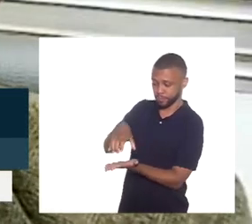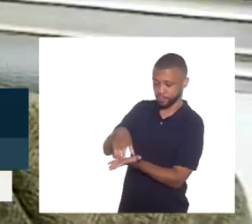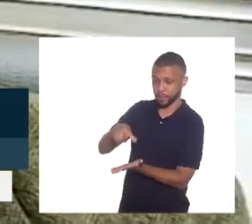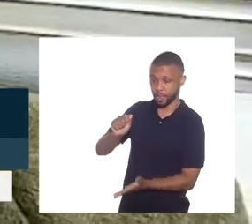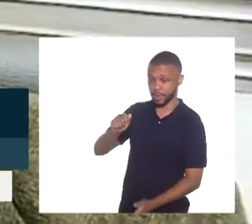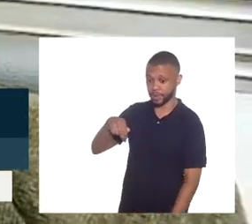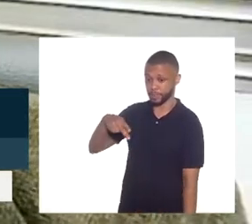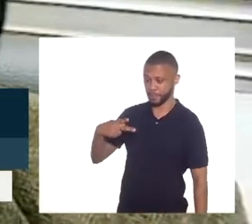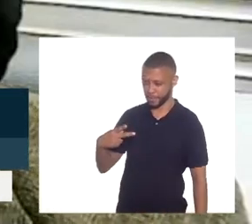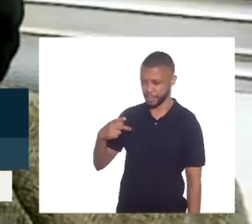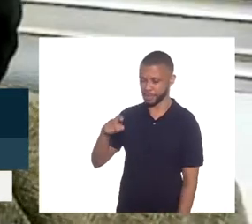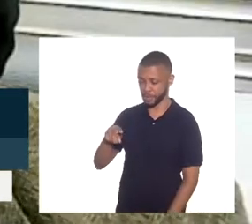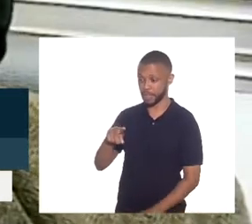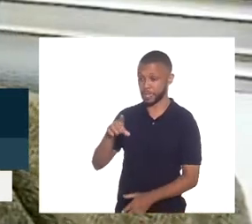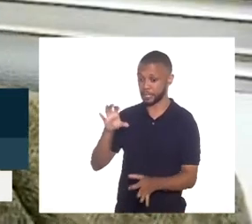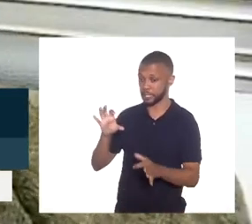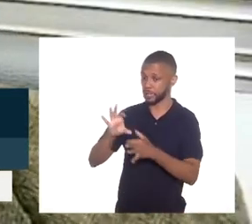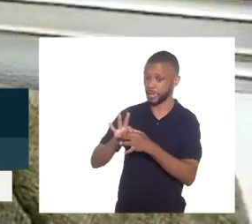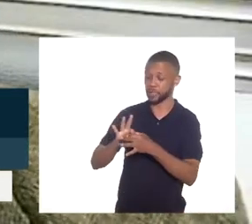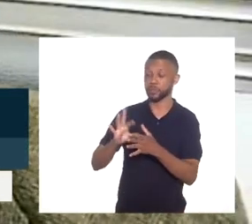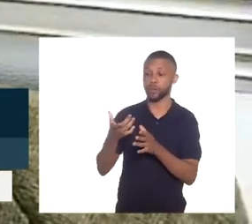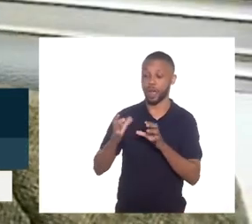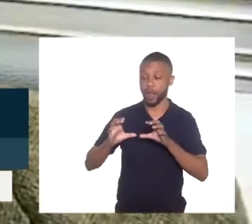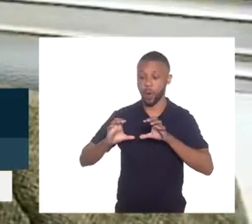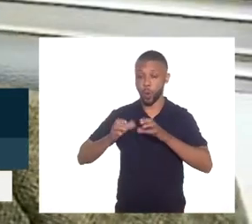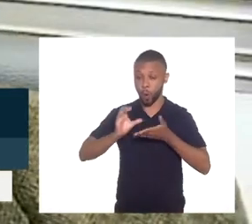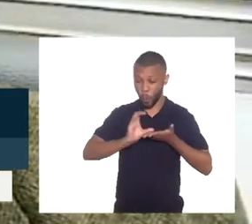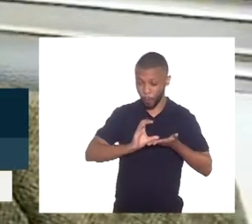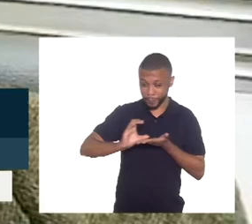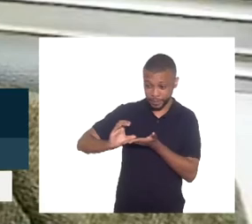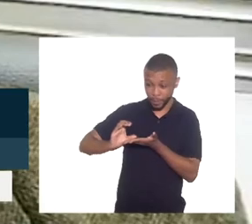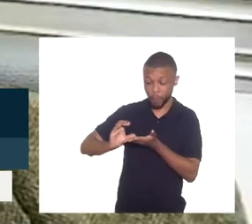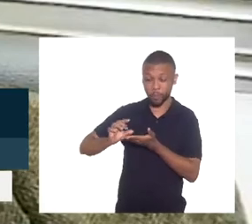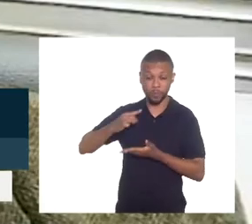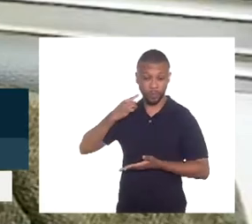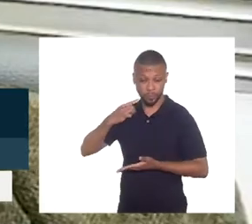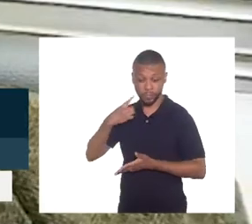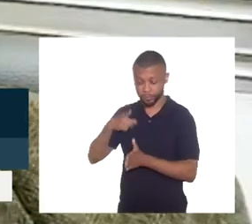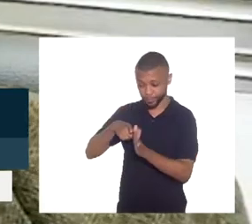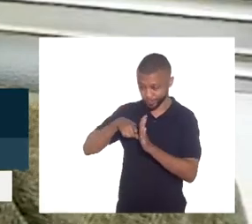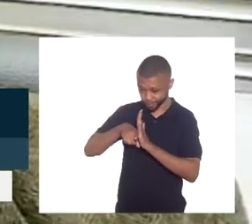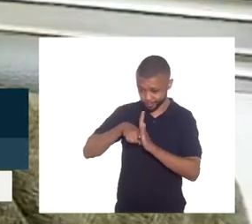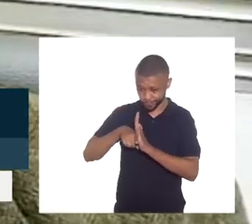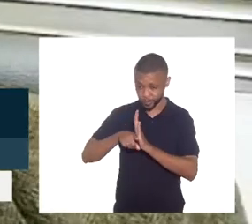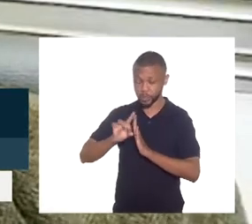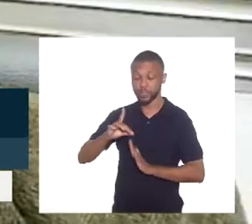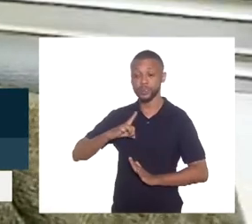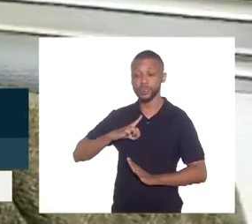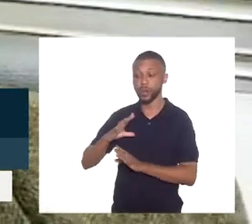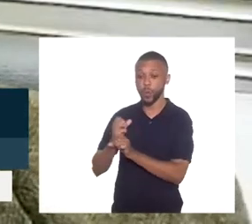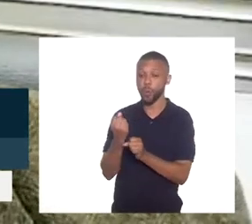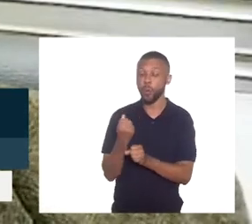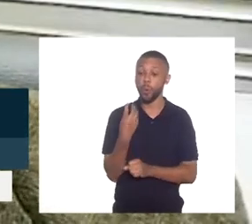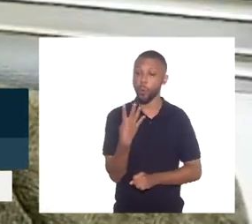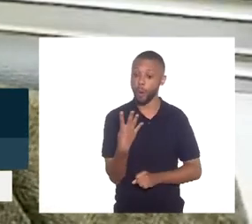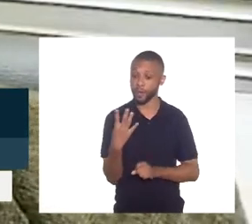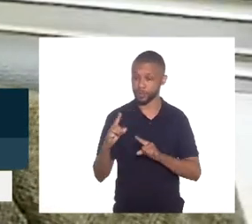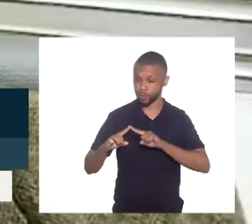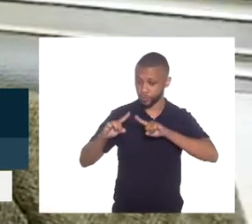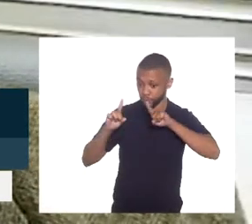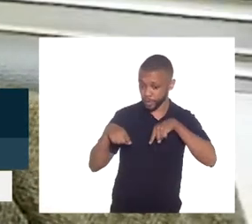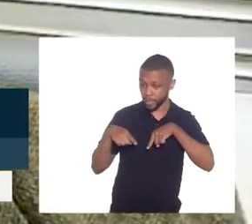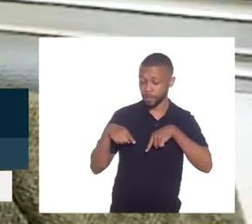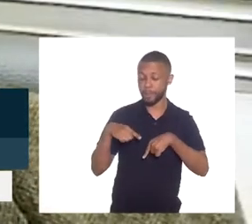foi dito pelos seus representantes, só tinha 4 agentes para fazer a fiscalização.